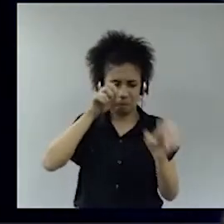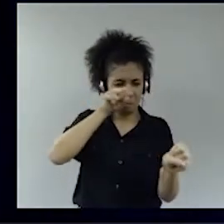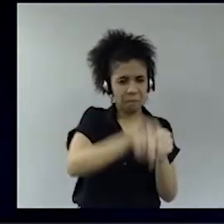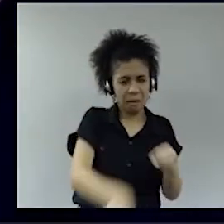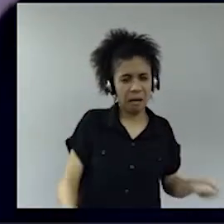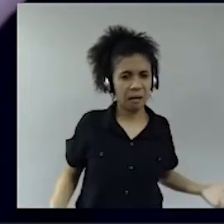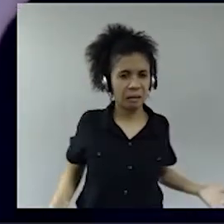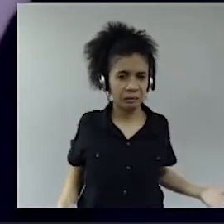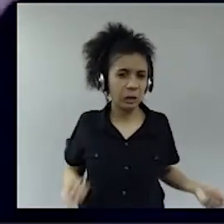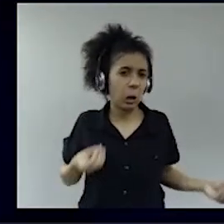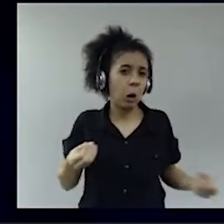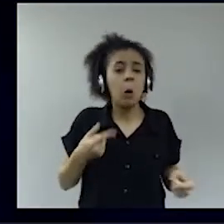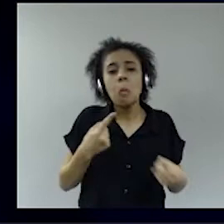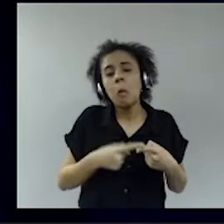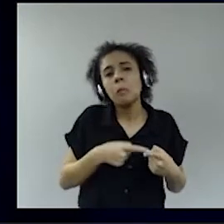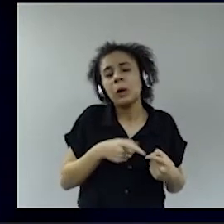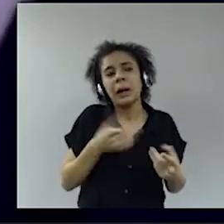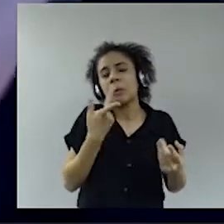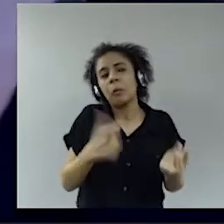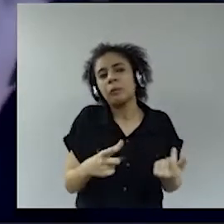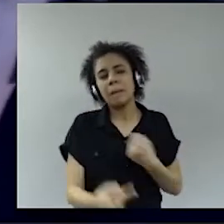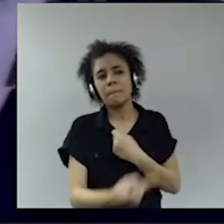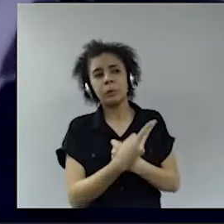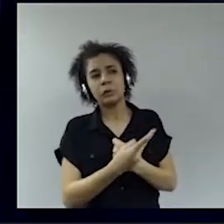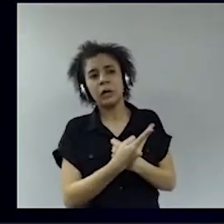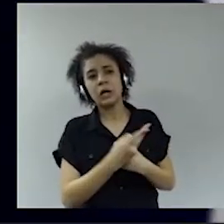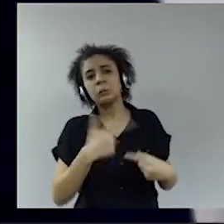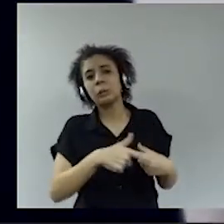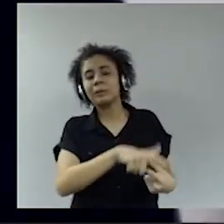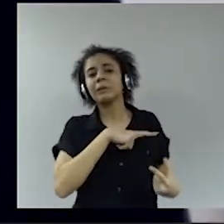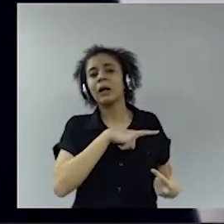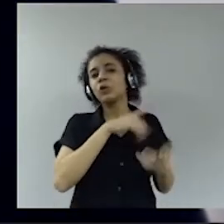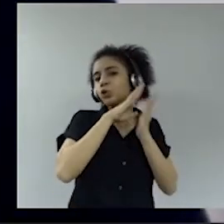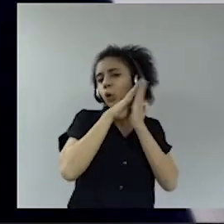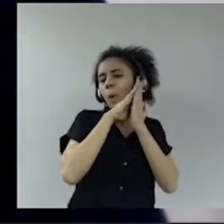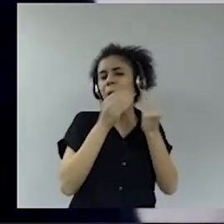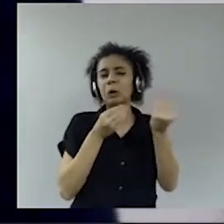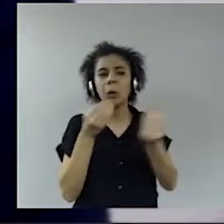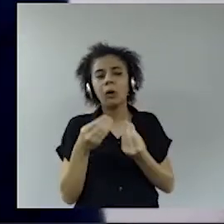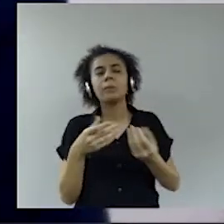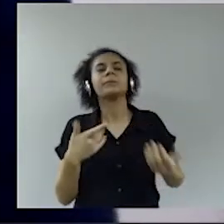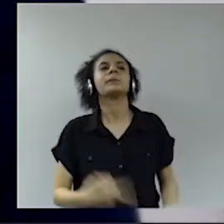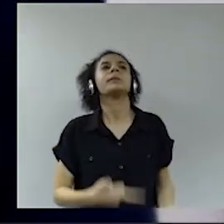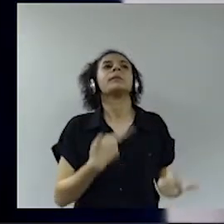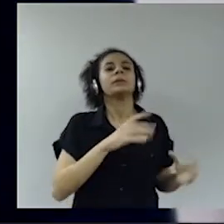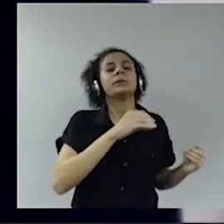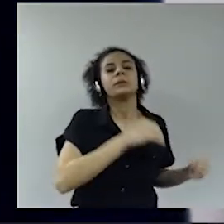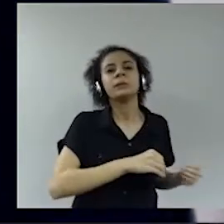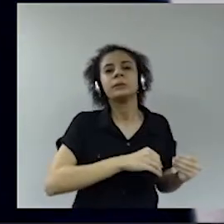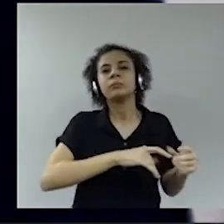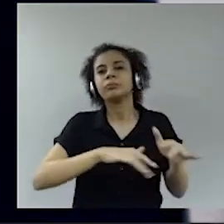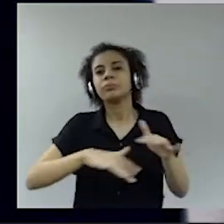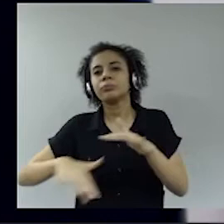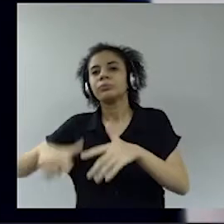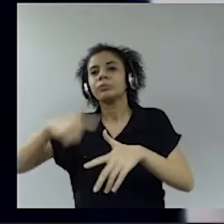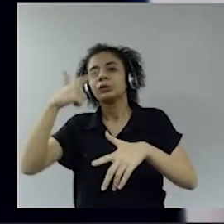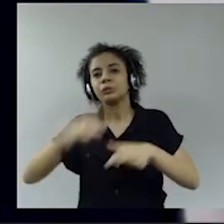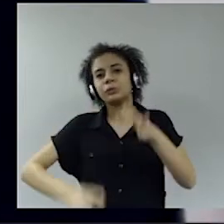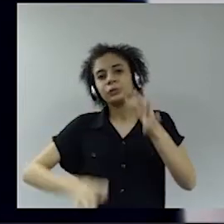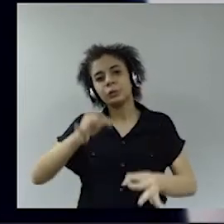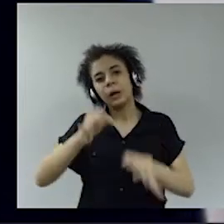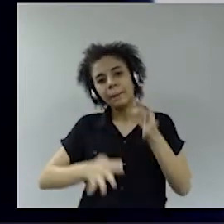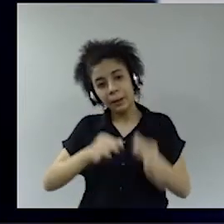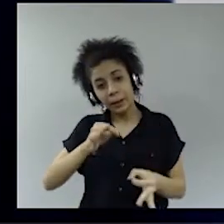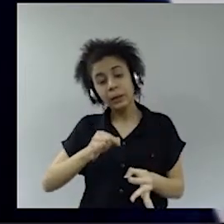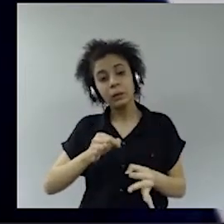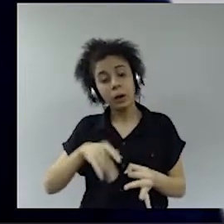o autor de um homicídio estar em estado de legítima defesa. Levado novamente a julgamento,